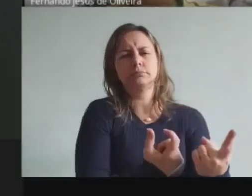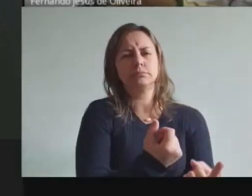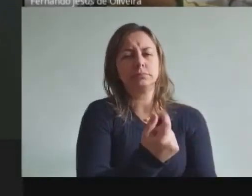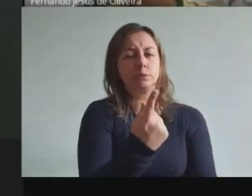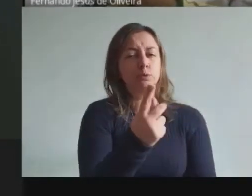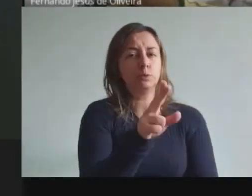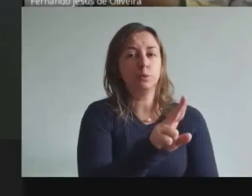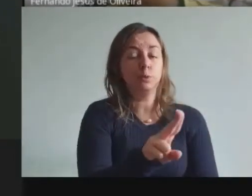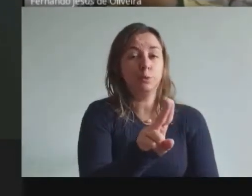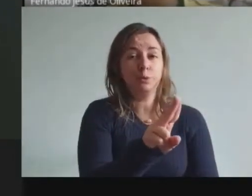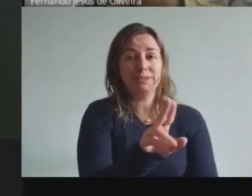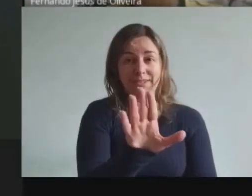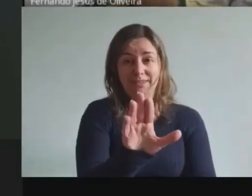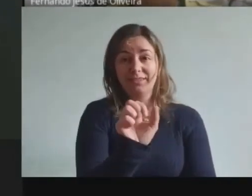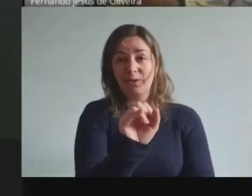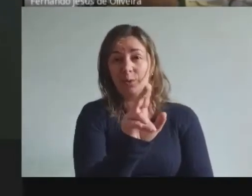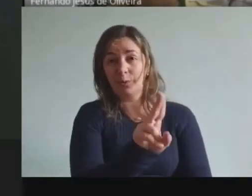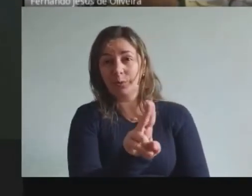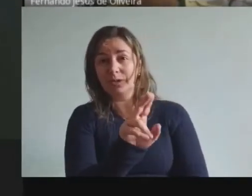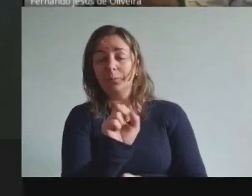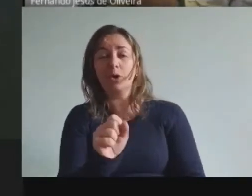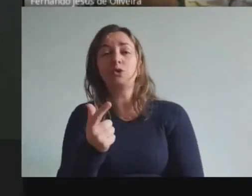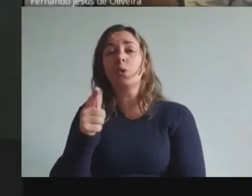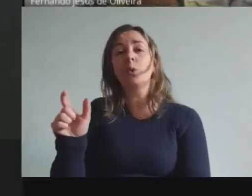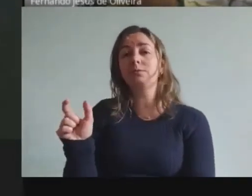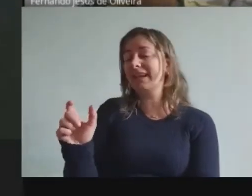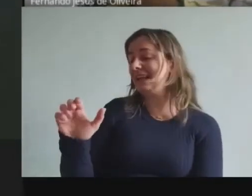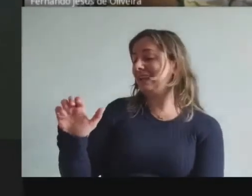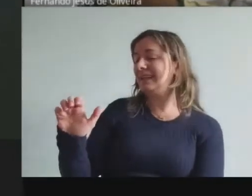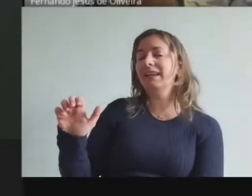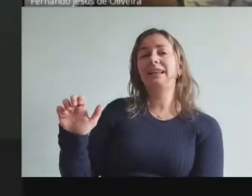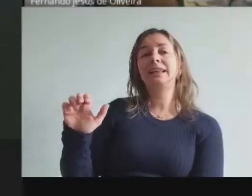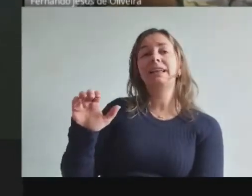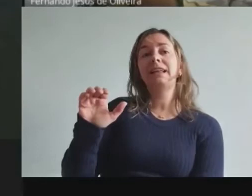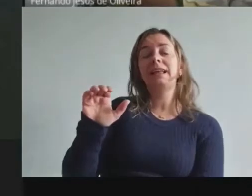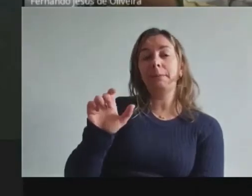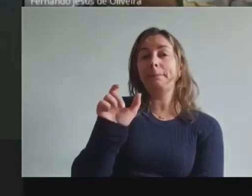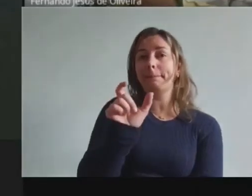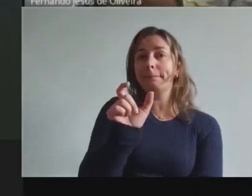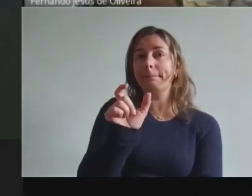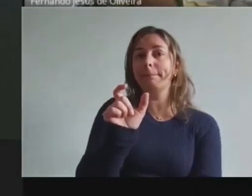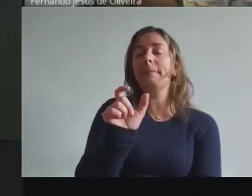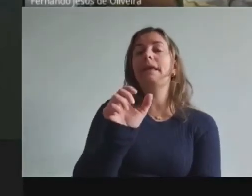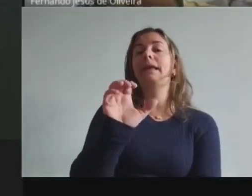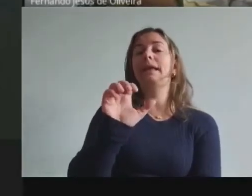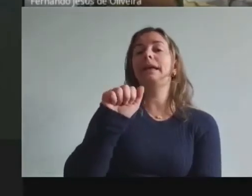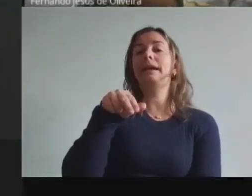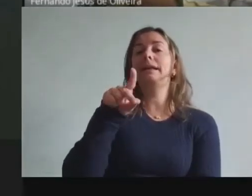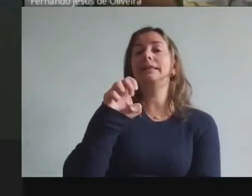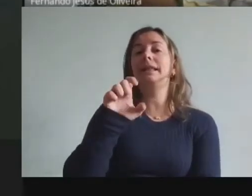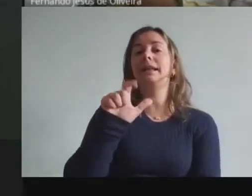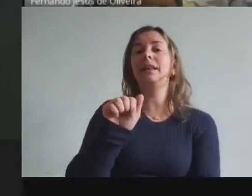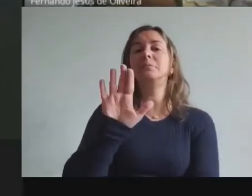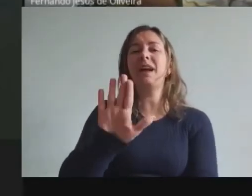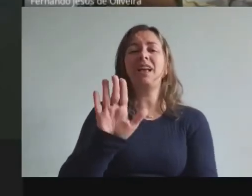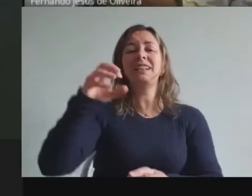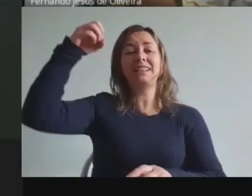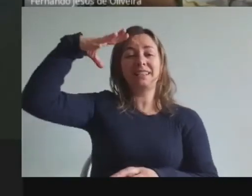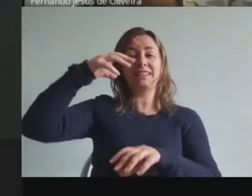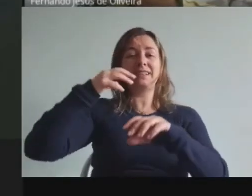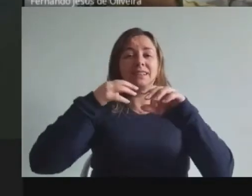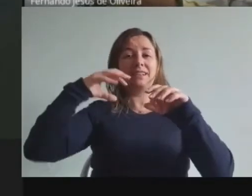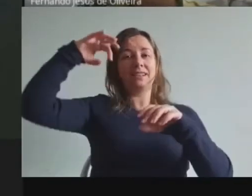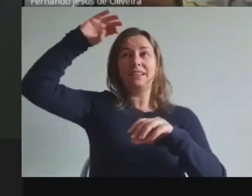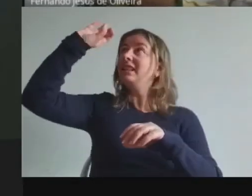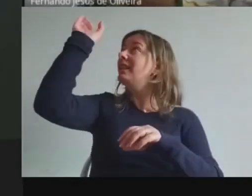A gente, se usasse, poderia medir em candelas, CD. Né? Os fabricantes de lâmpadas preferem usar o